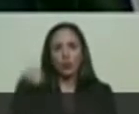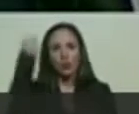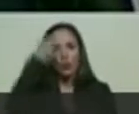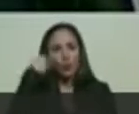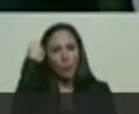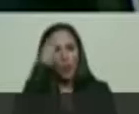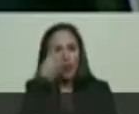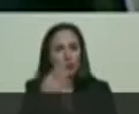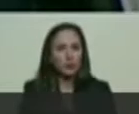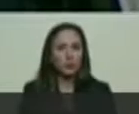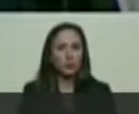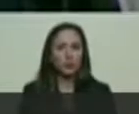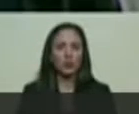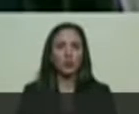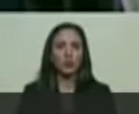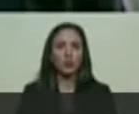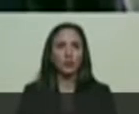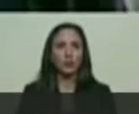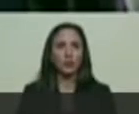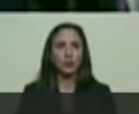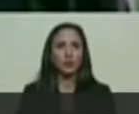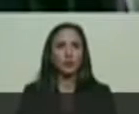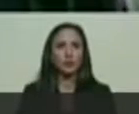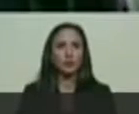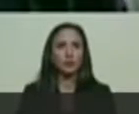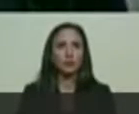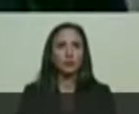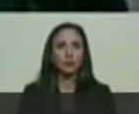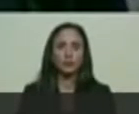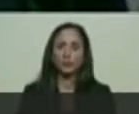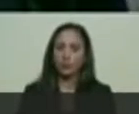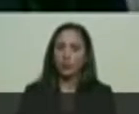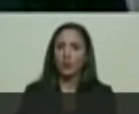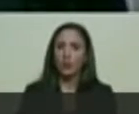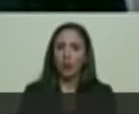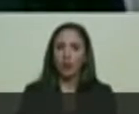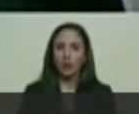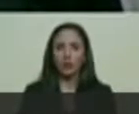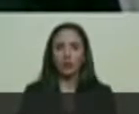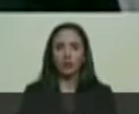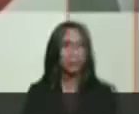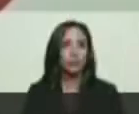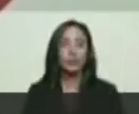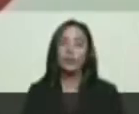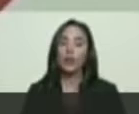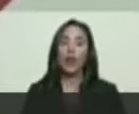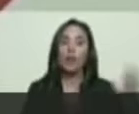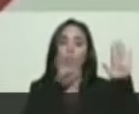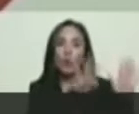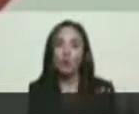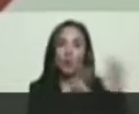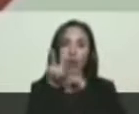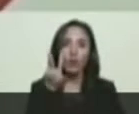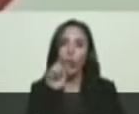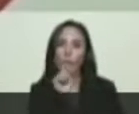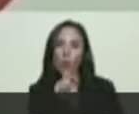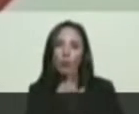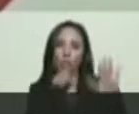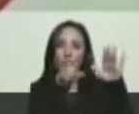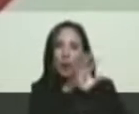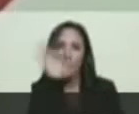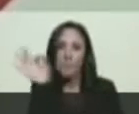nacional eleitoral mais cedo durante o anúncio o resultado a presidente do conselho